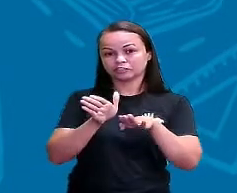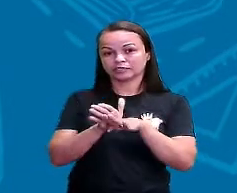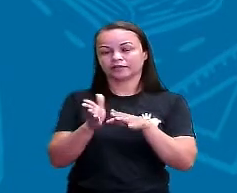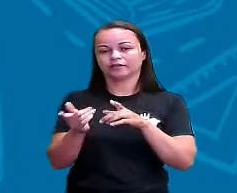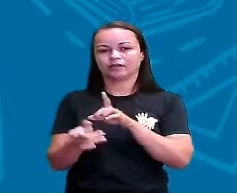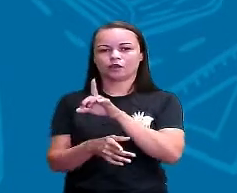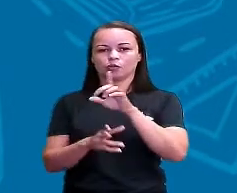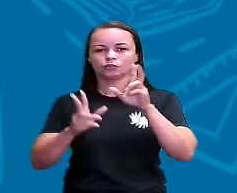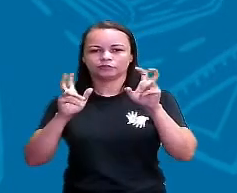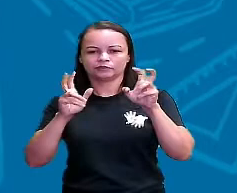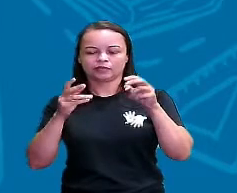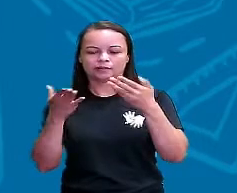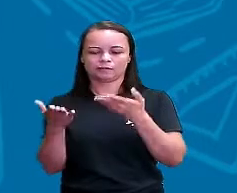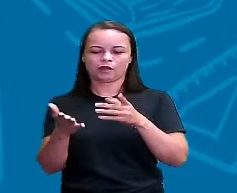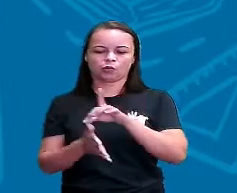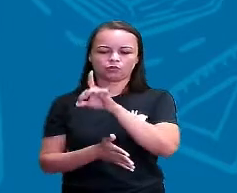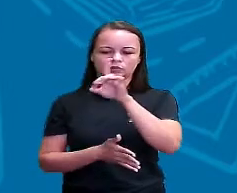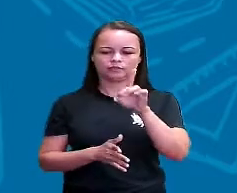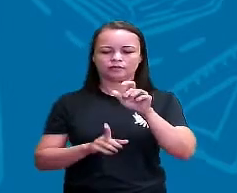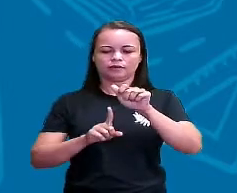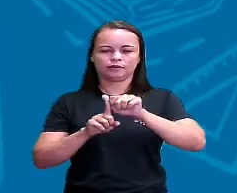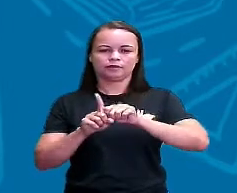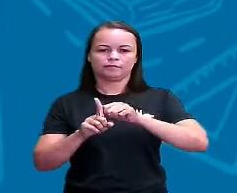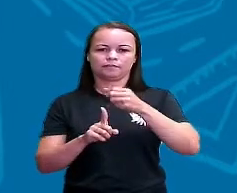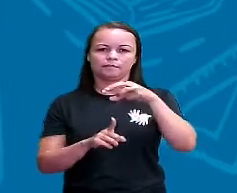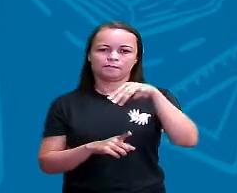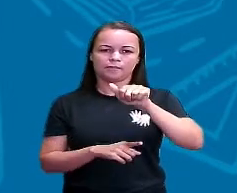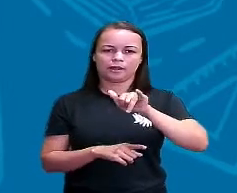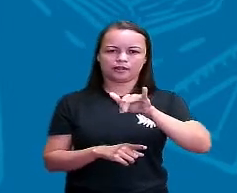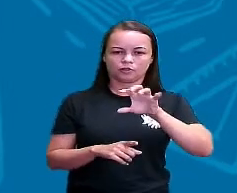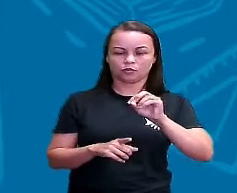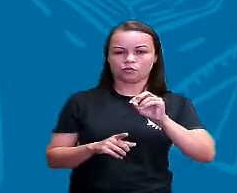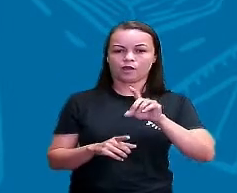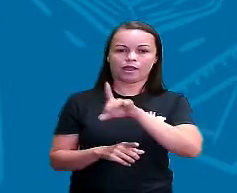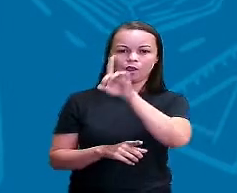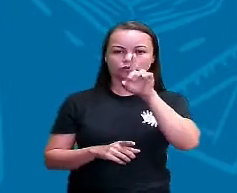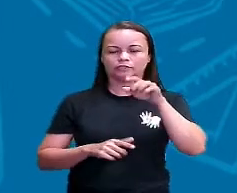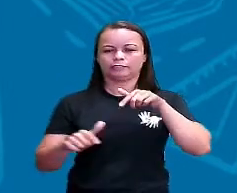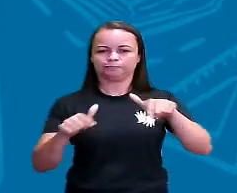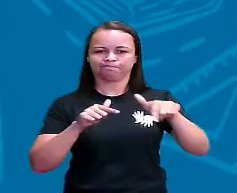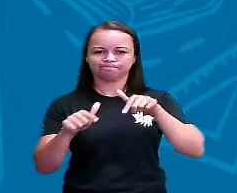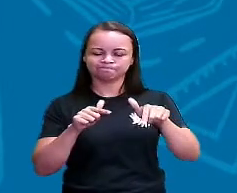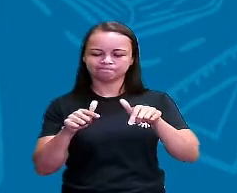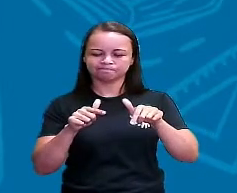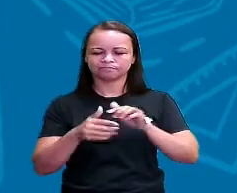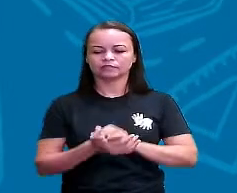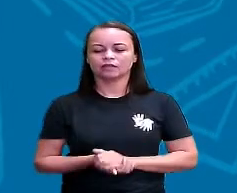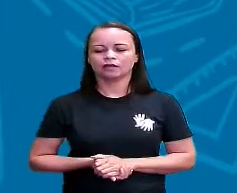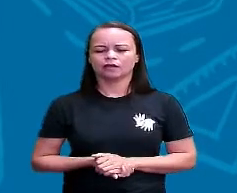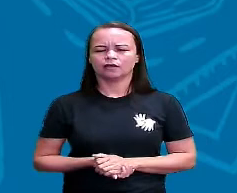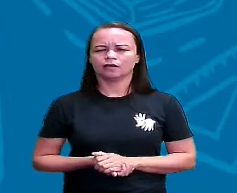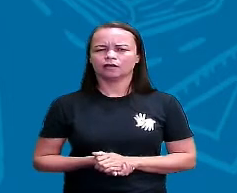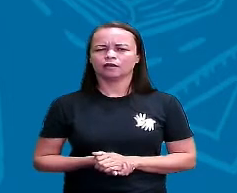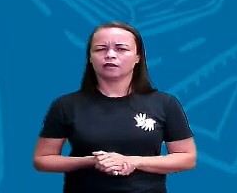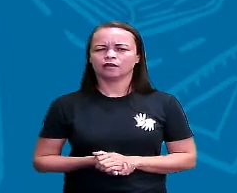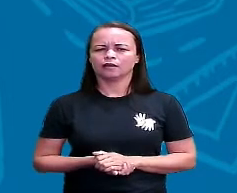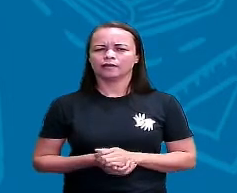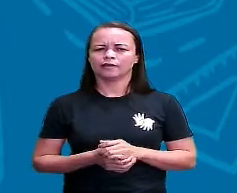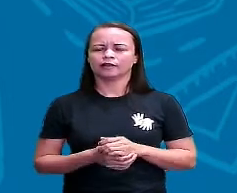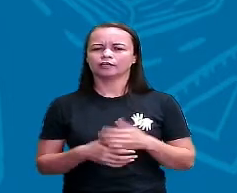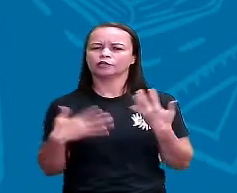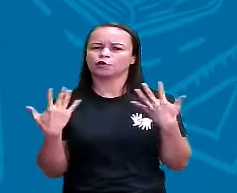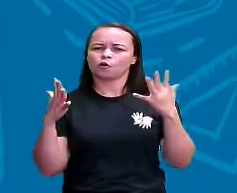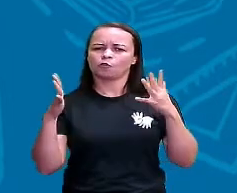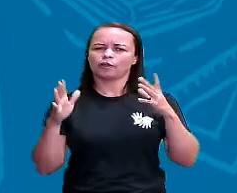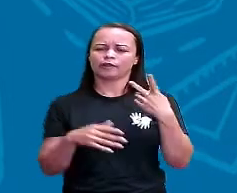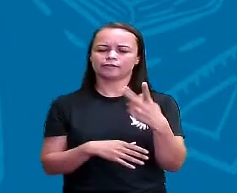dia 1 de maio é considerado o Dia Internacional do Trabalhador. E por que será que a gente comemora nesse